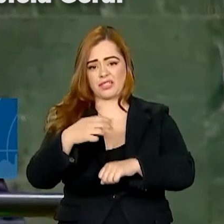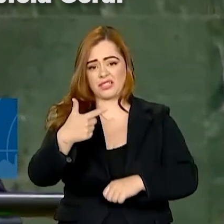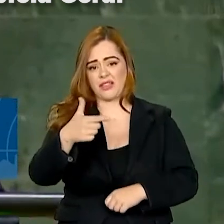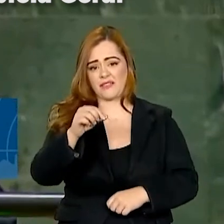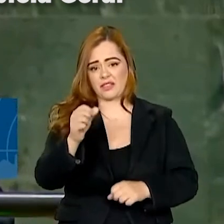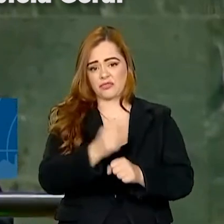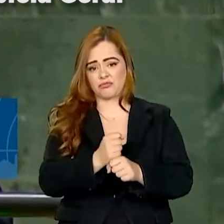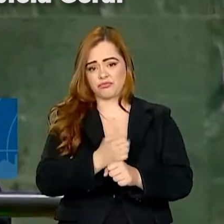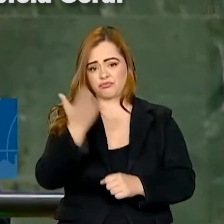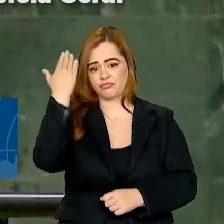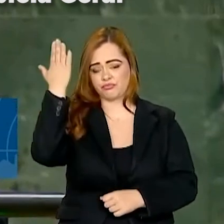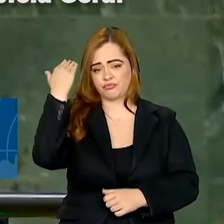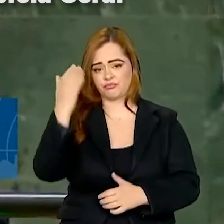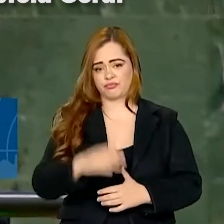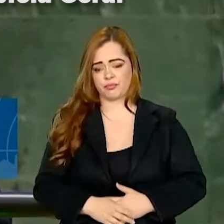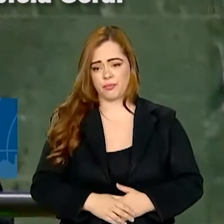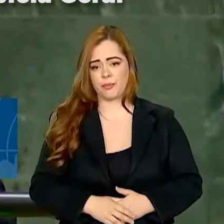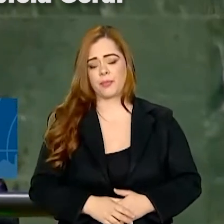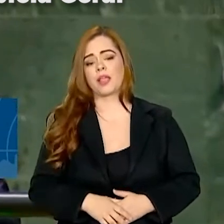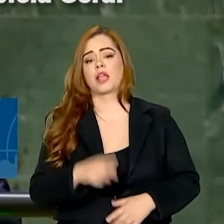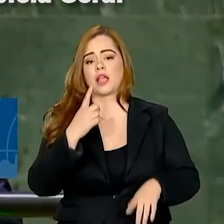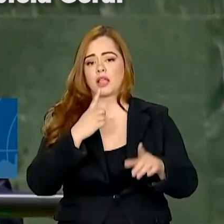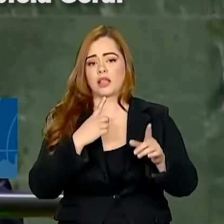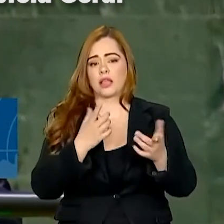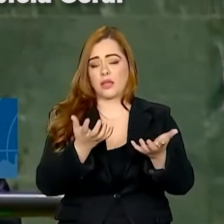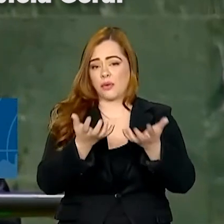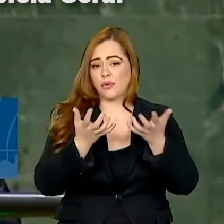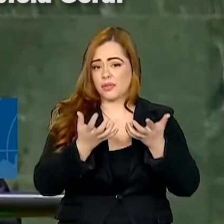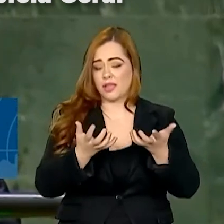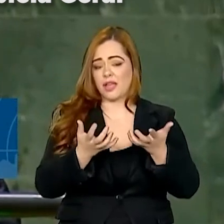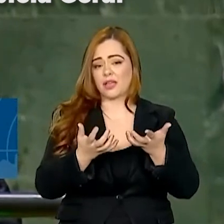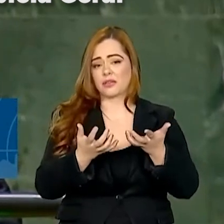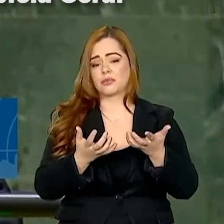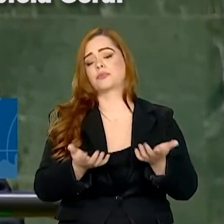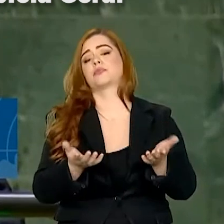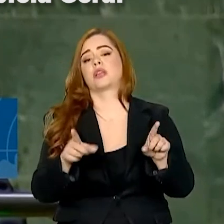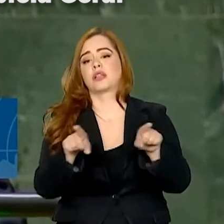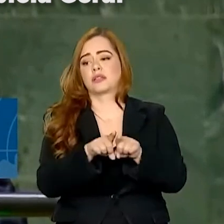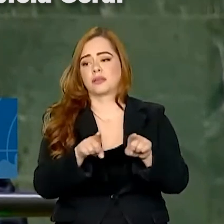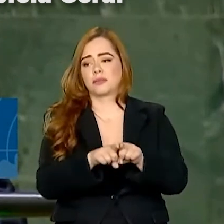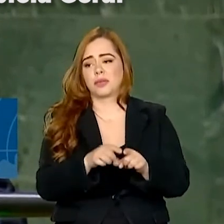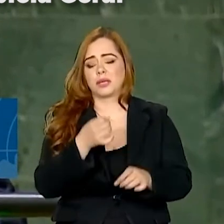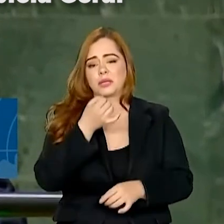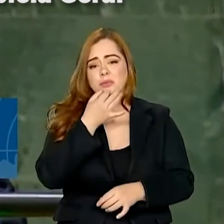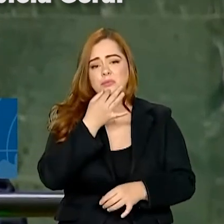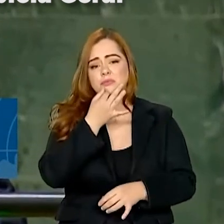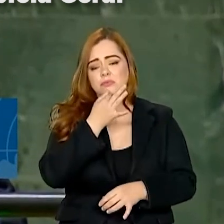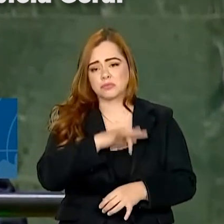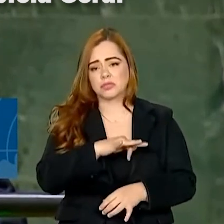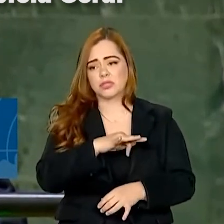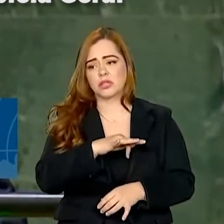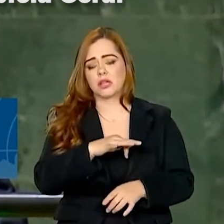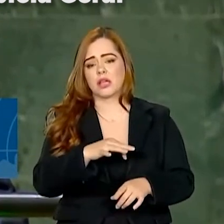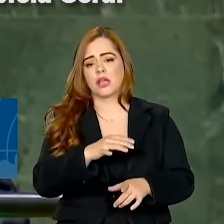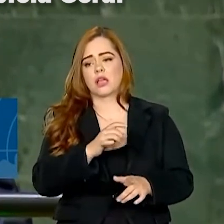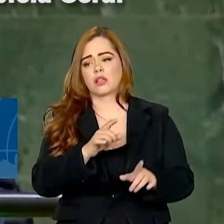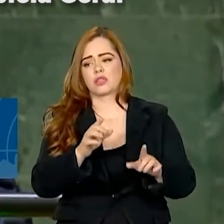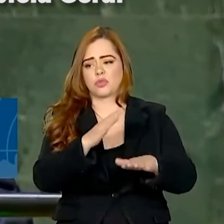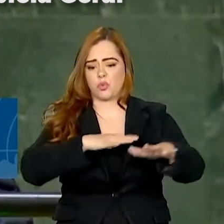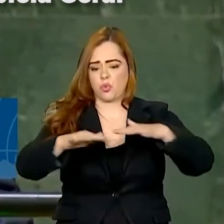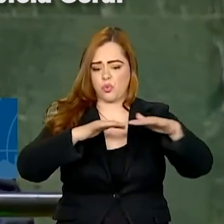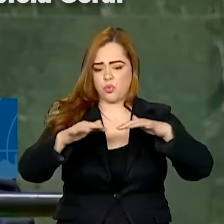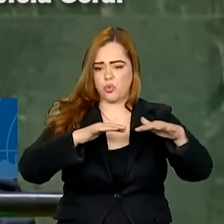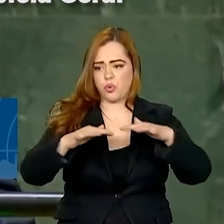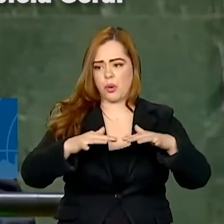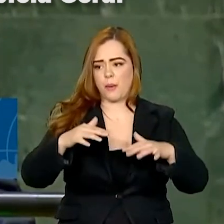atrás. Desejo igualmente expressar minhas condolências às vítimas do terremoto no Marrocos e